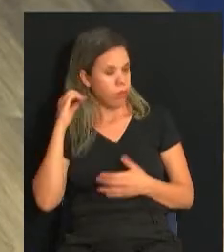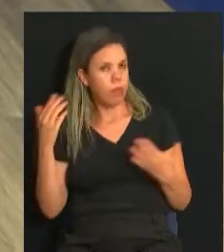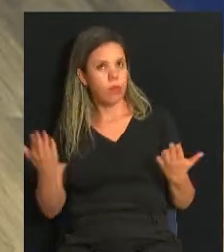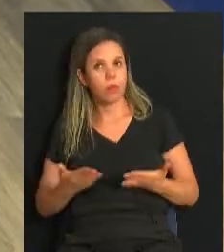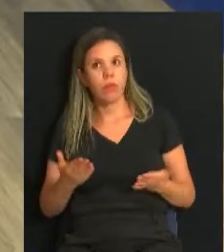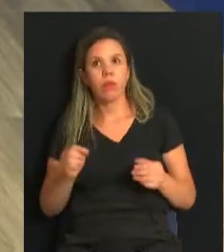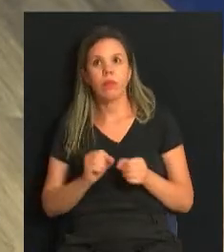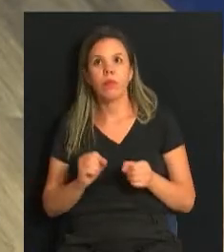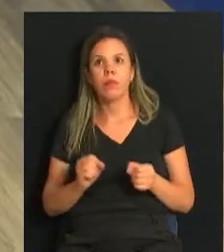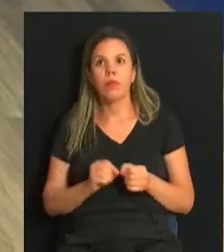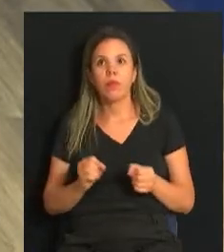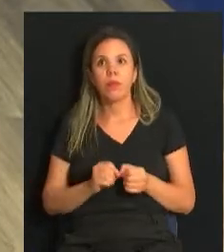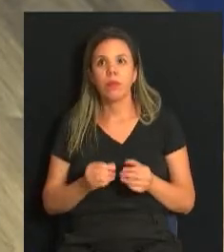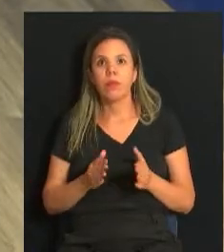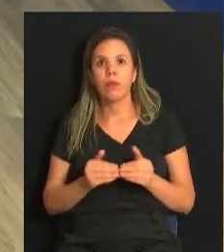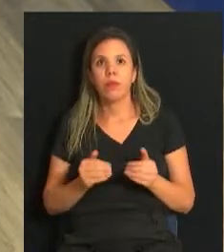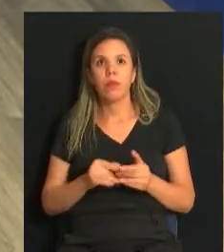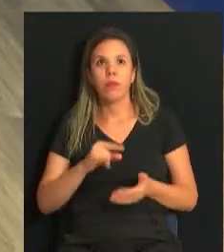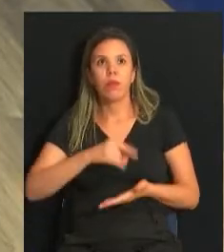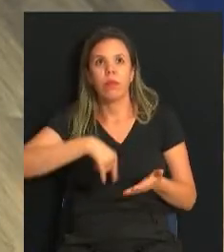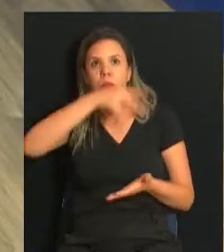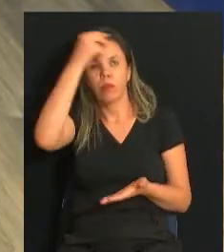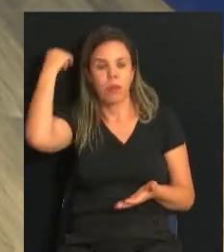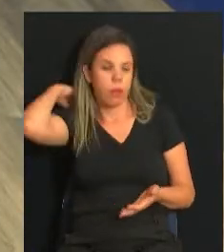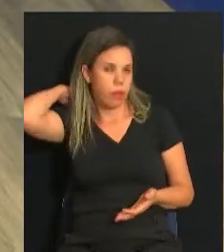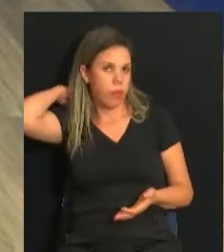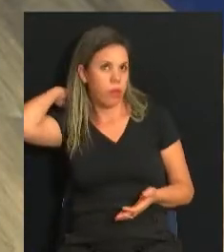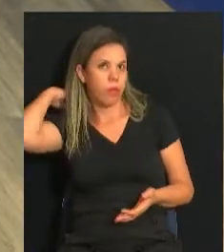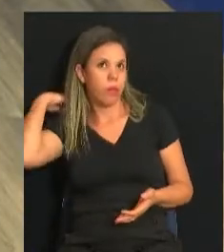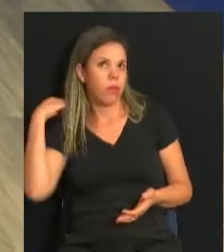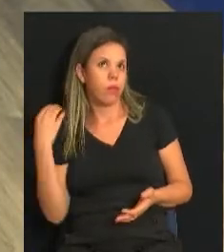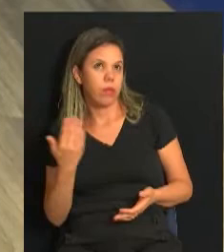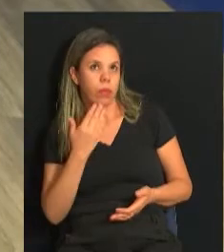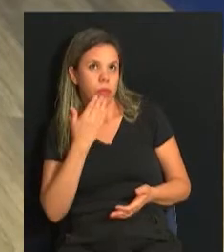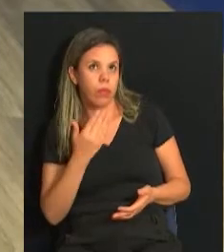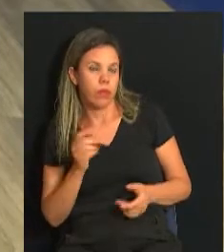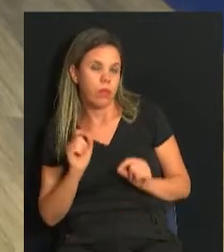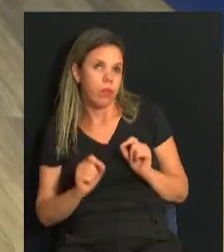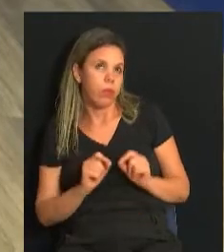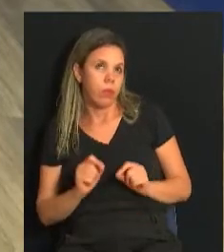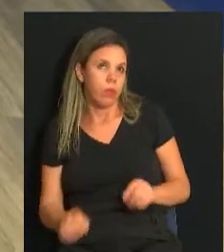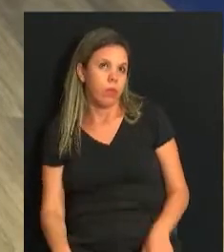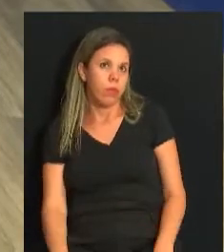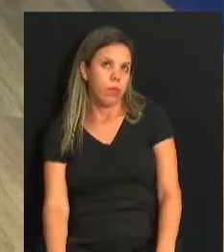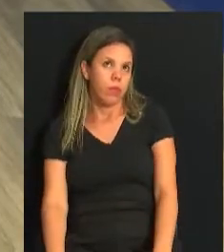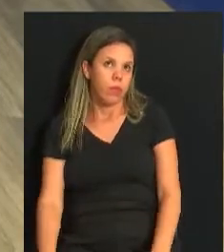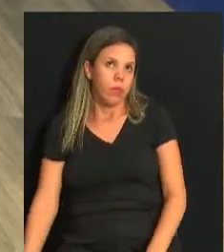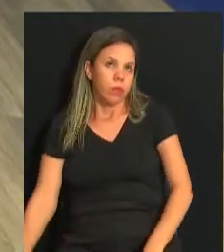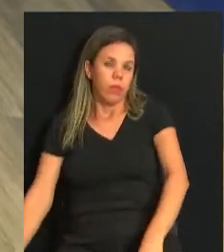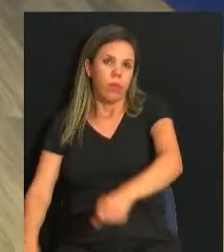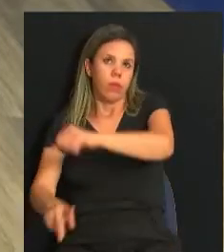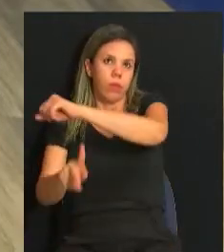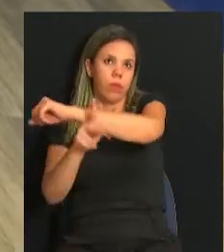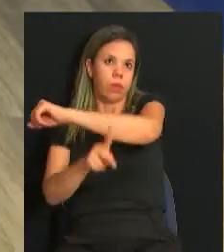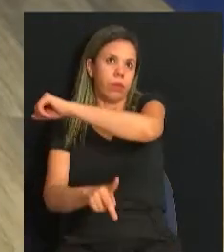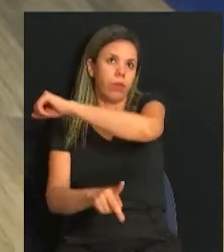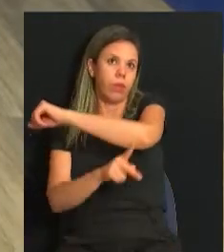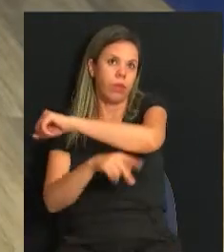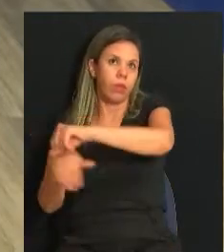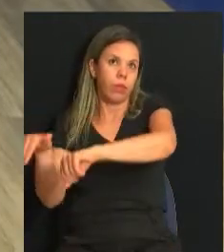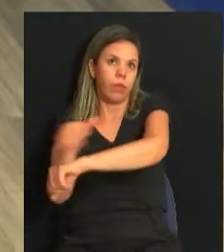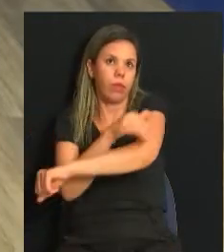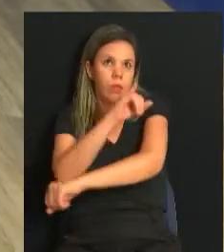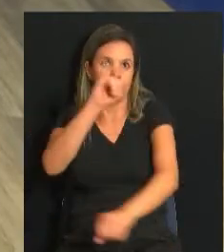agora ele fez uma indicação ele pediu solicitou à prefeitura que uma ponte localizada na Rua